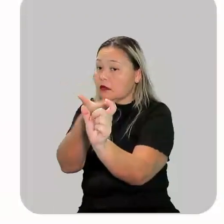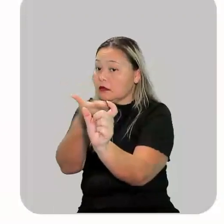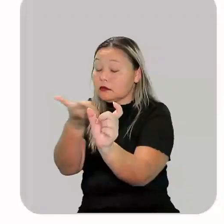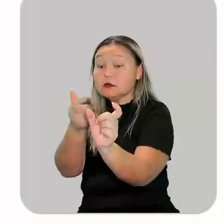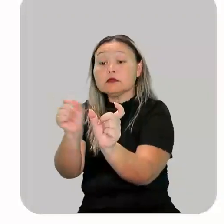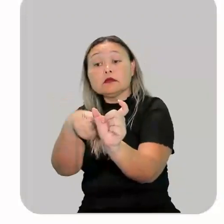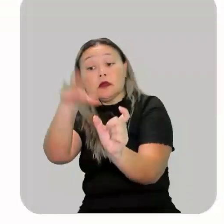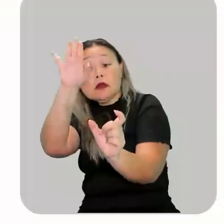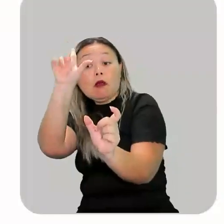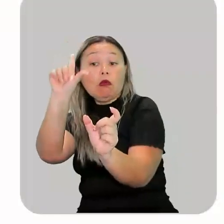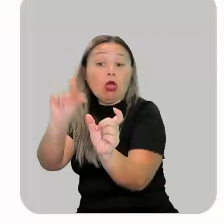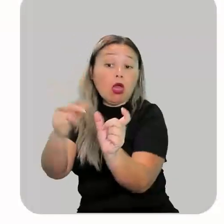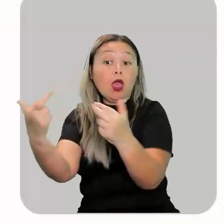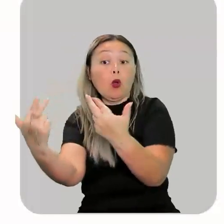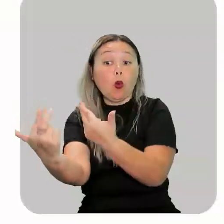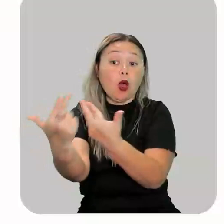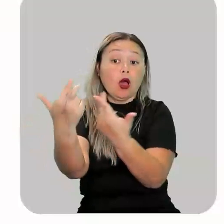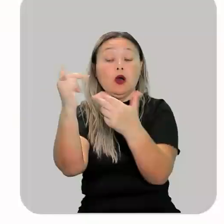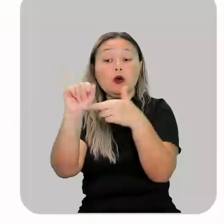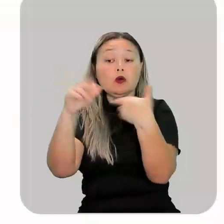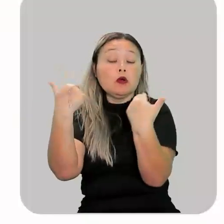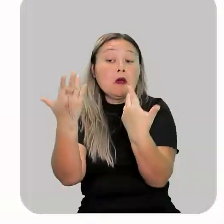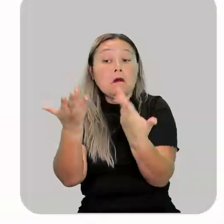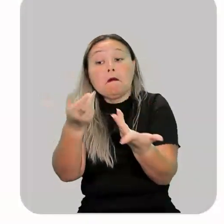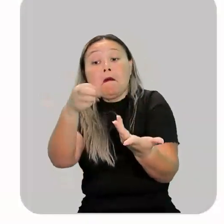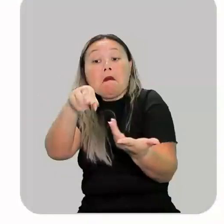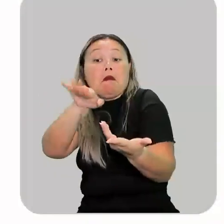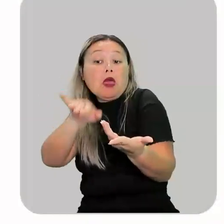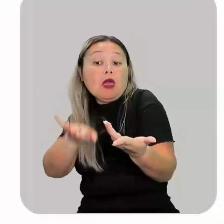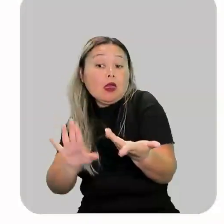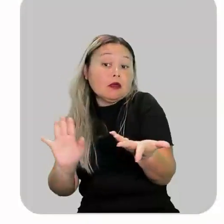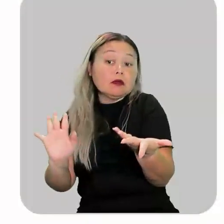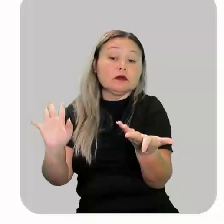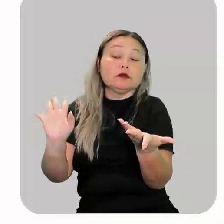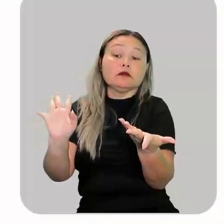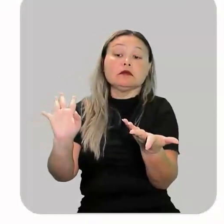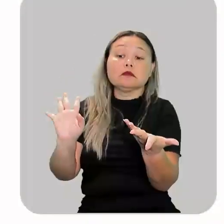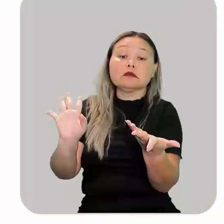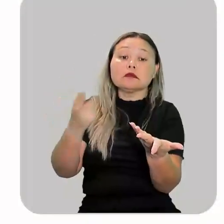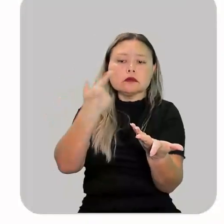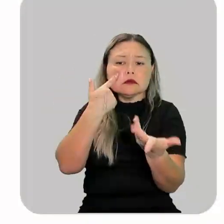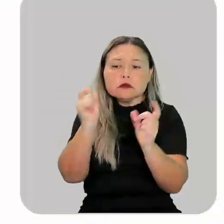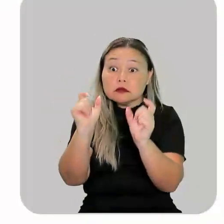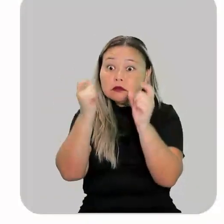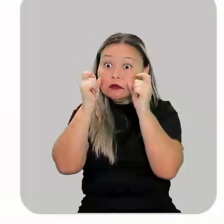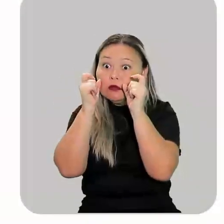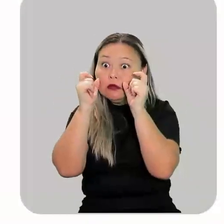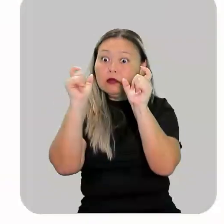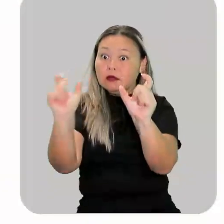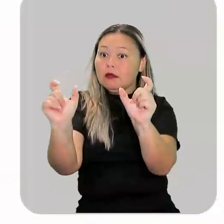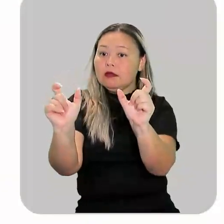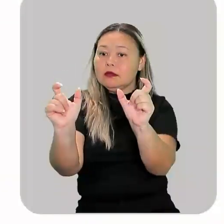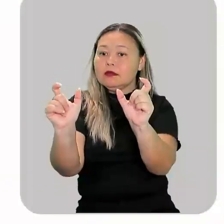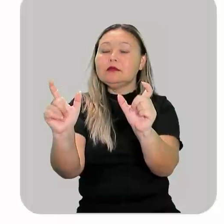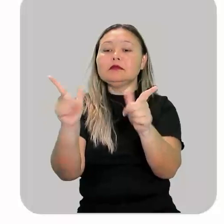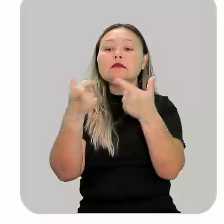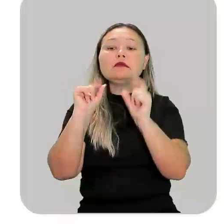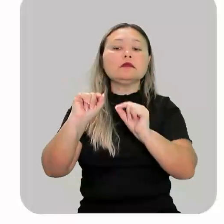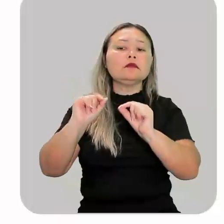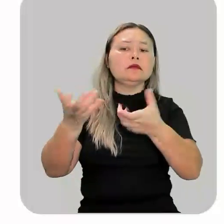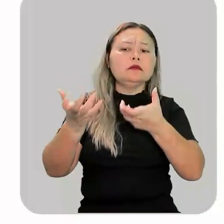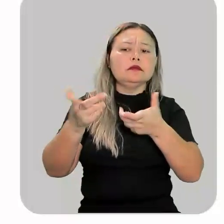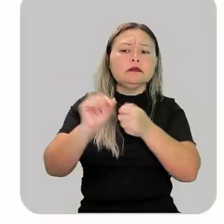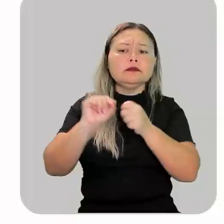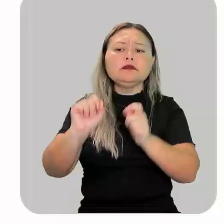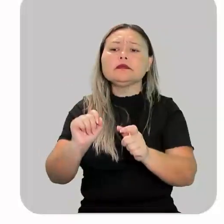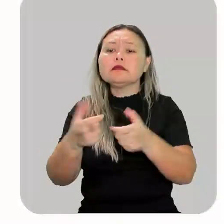É maior, é menor, é igual, Isso. Pelo menos, né? Então você tem que ficar ligado ao que realmente está querendo.